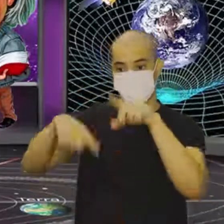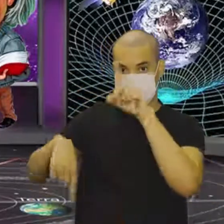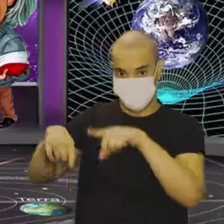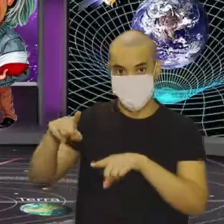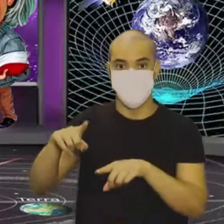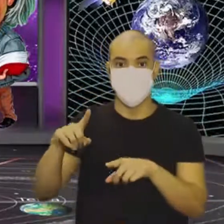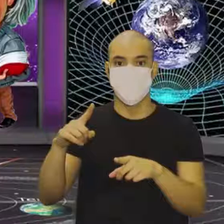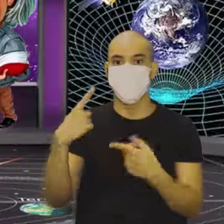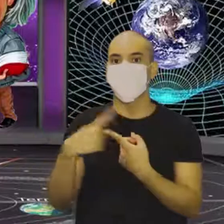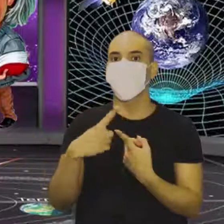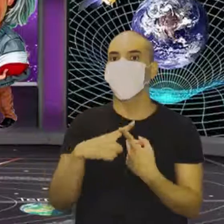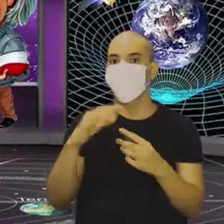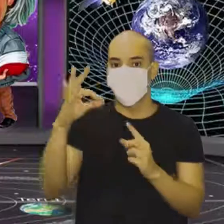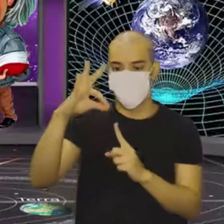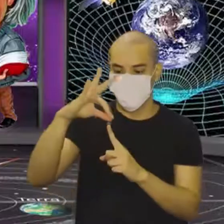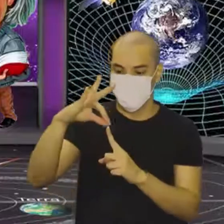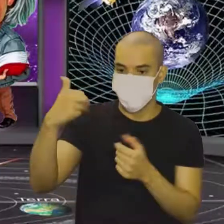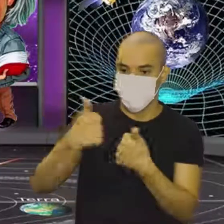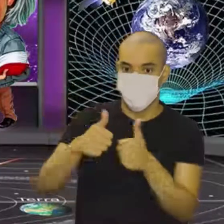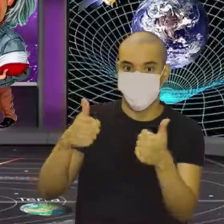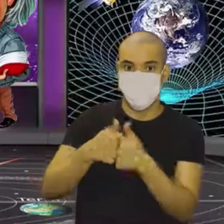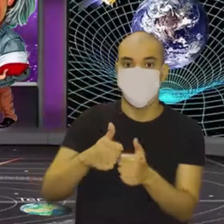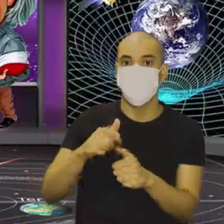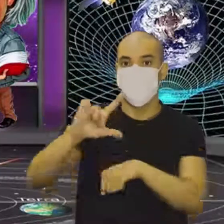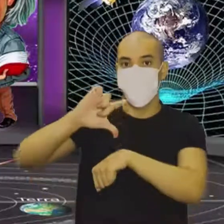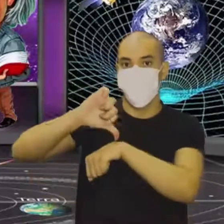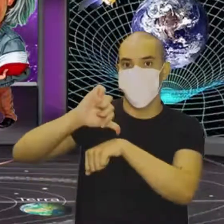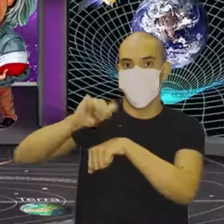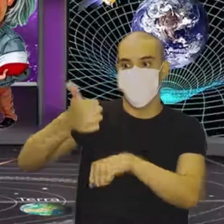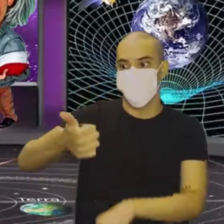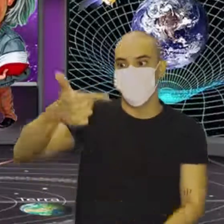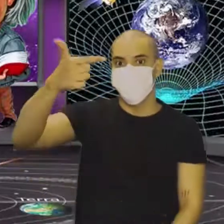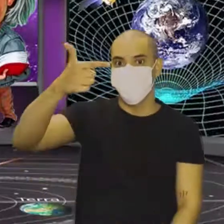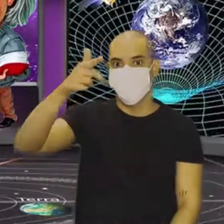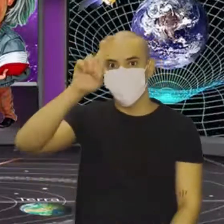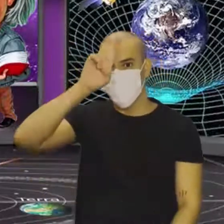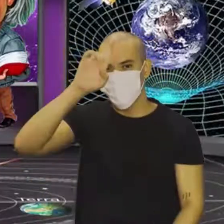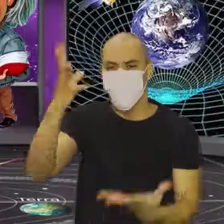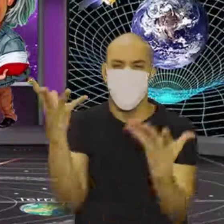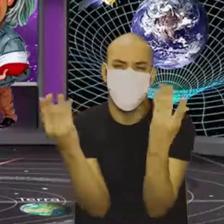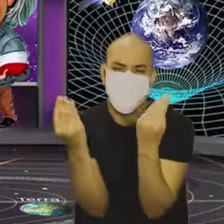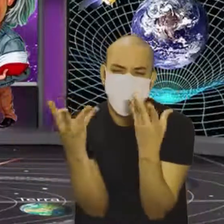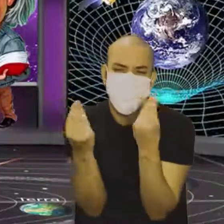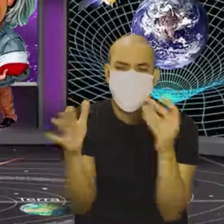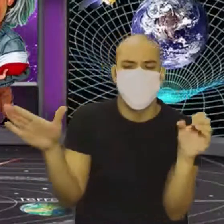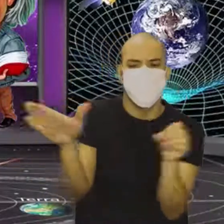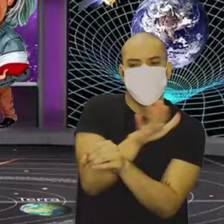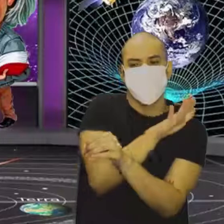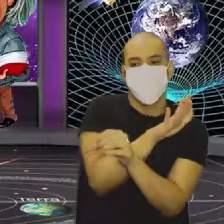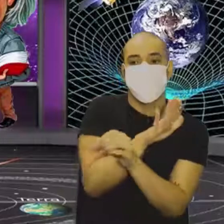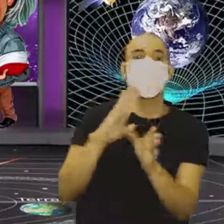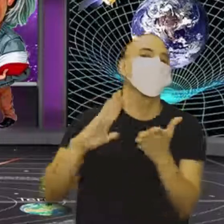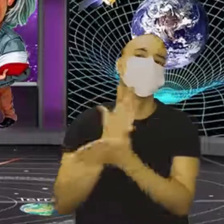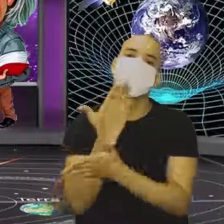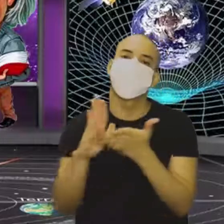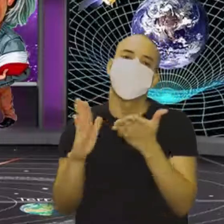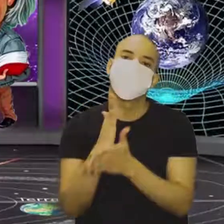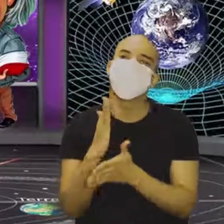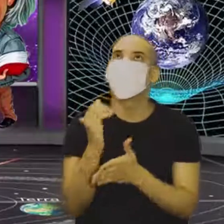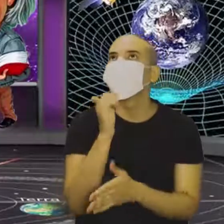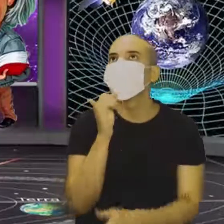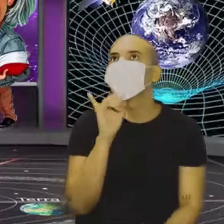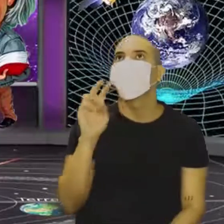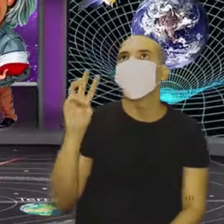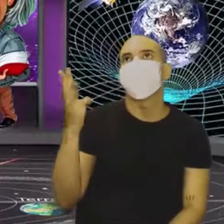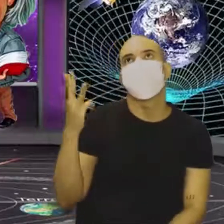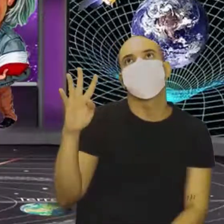nem... pegar um ônibus, por exemplo, aí no horário de pico, o fluxo de pessoas é grande. Em horários que não são de pico, o